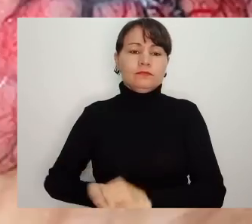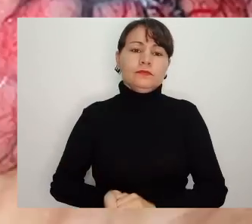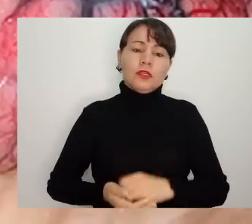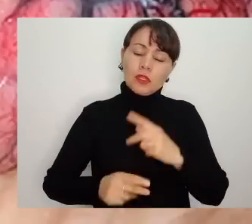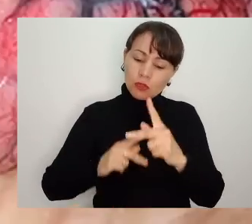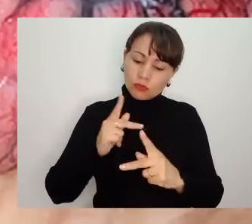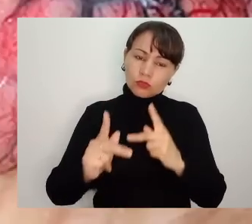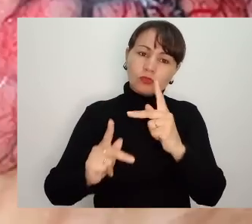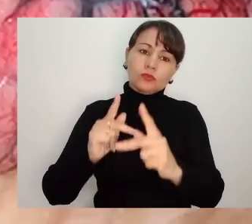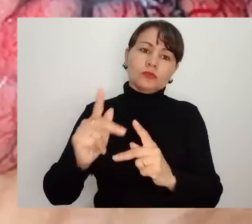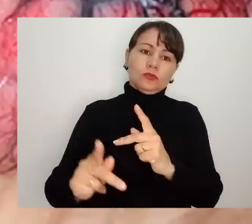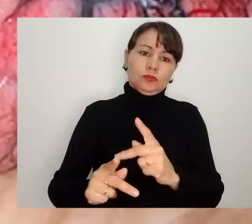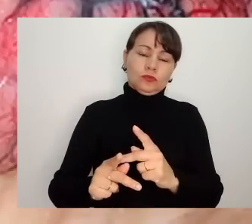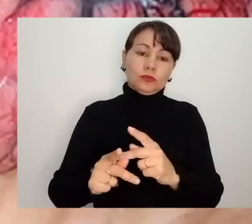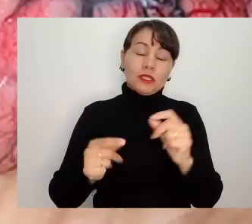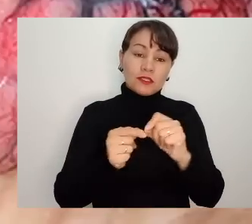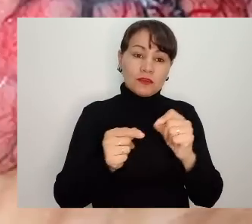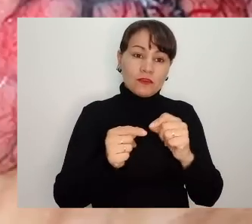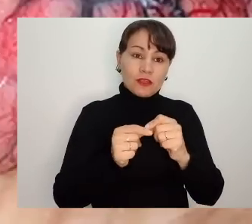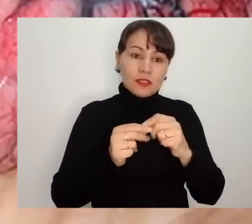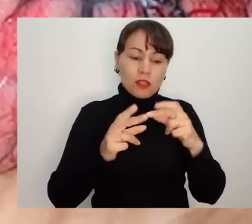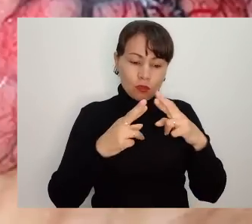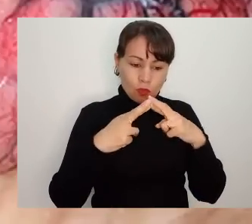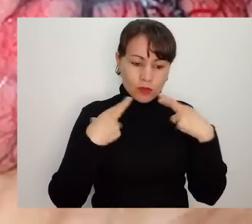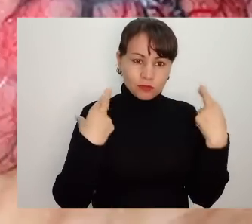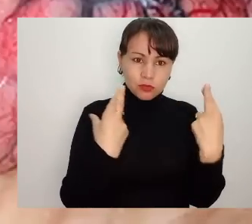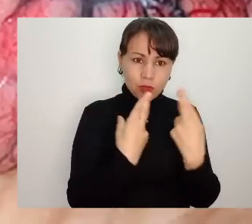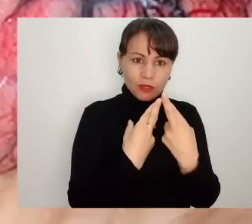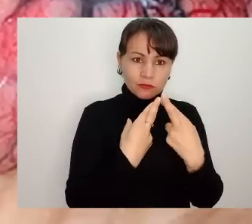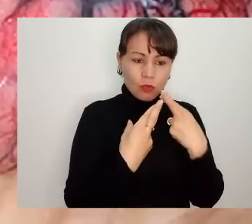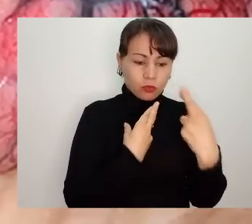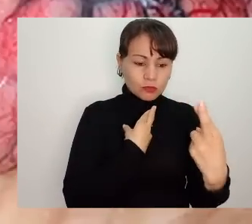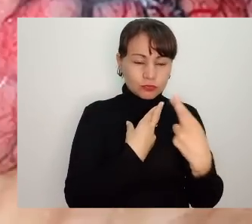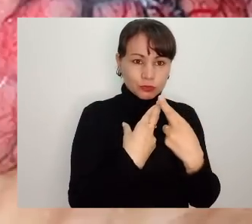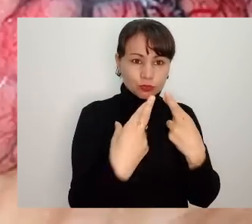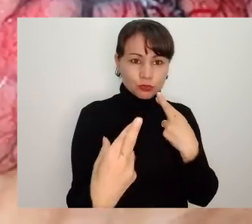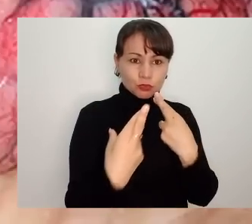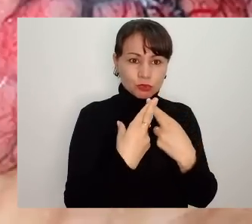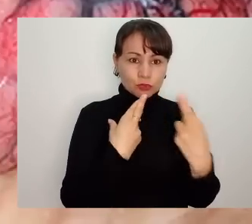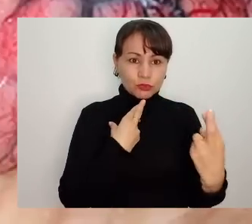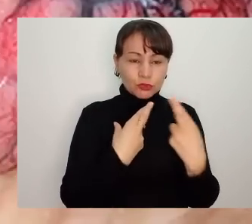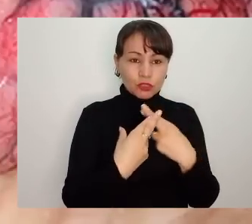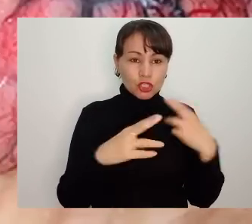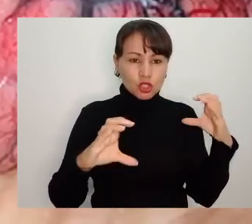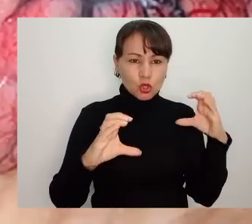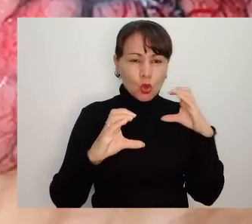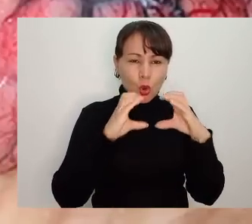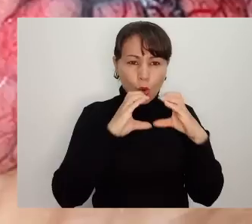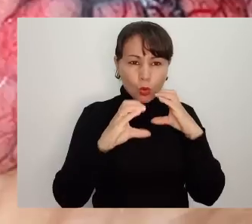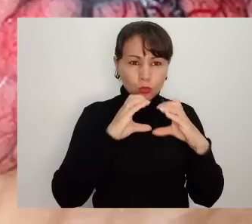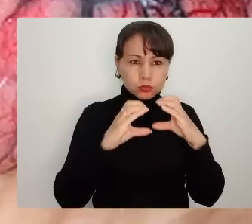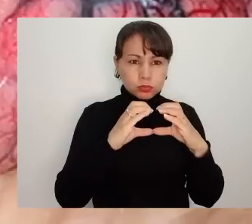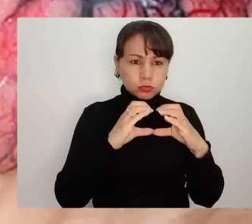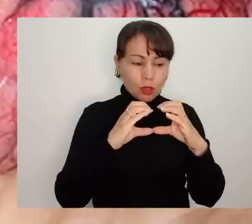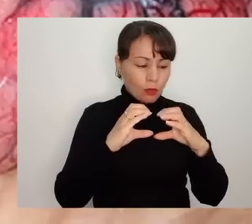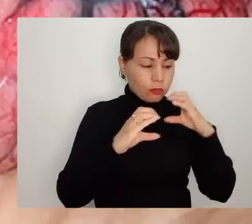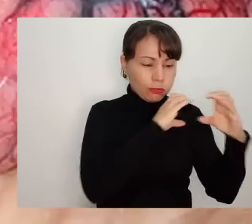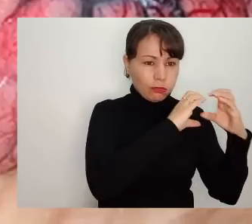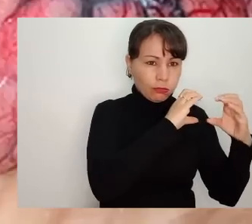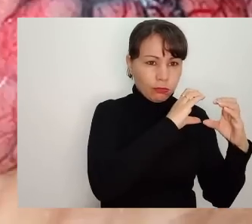assim sucessivamente. E assim vão se formando as redes neuronais, que se comunicam de um lado com o